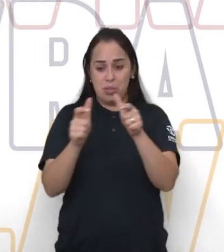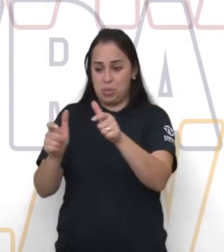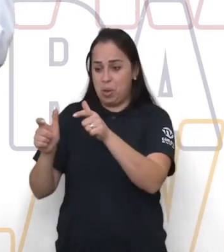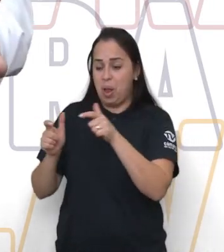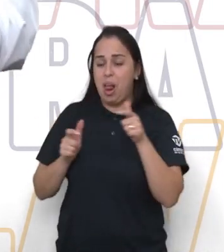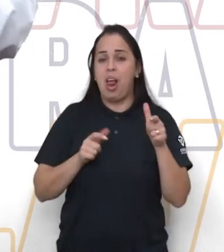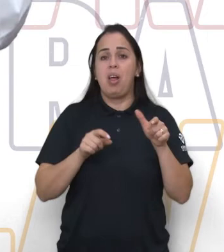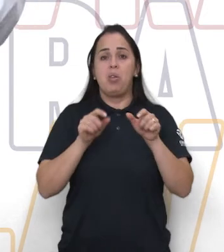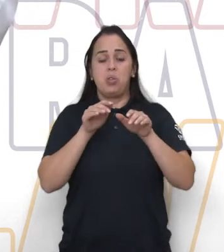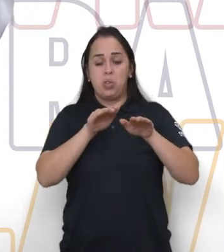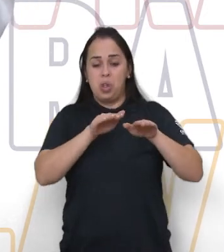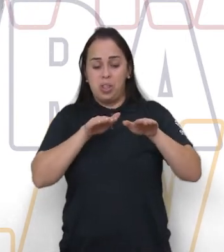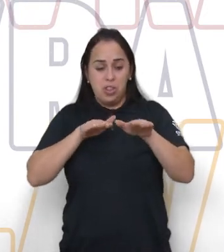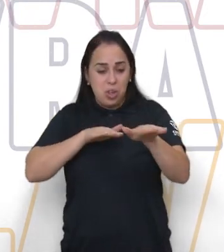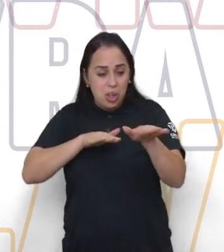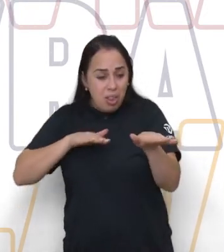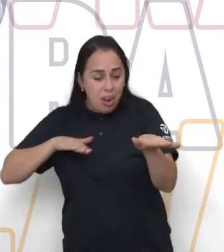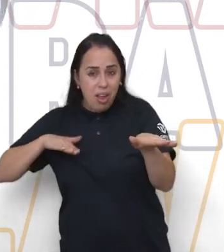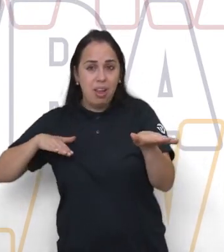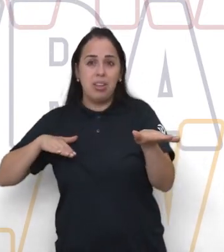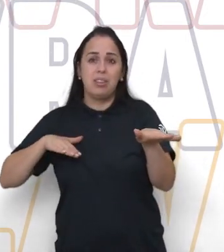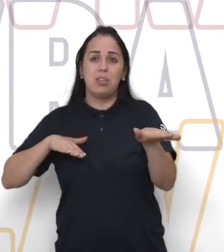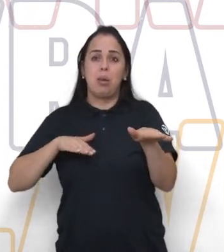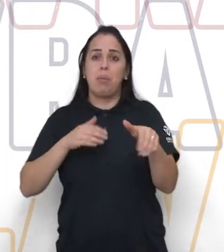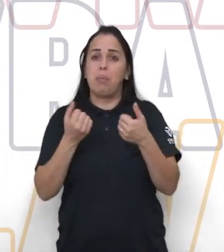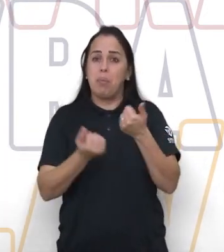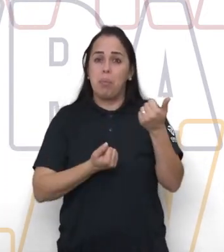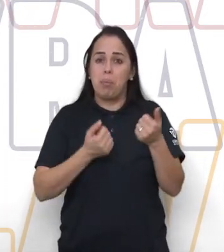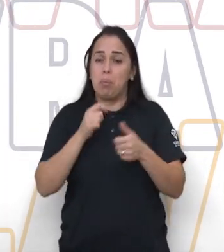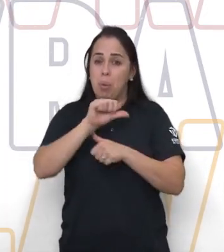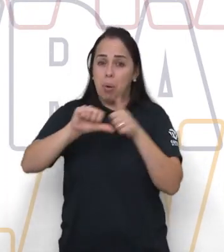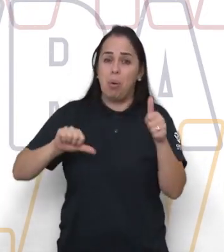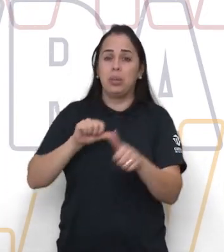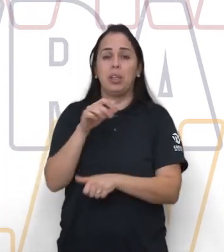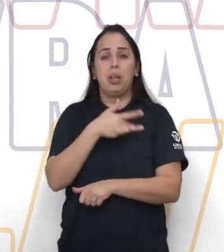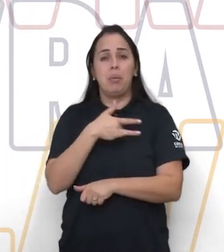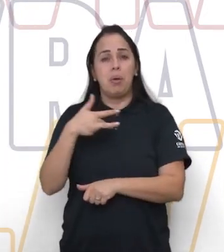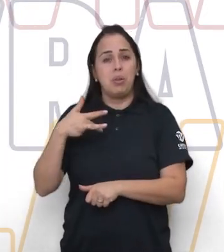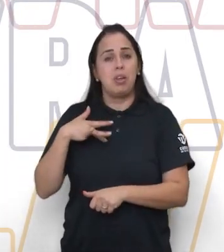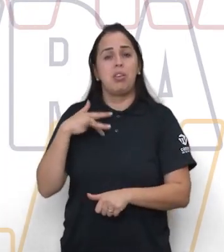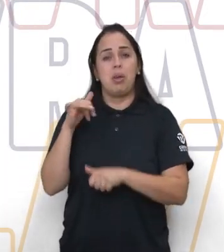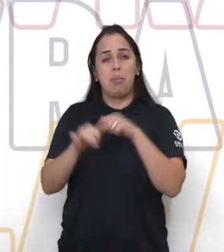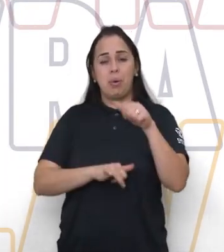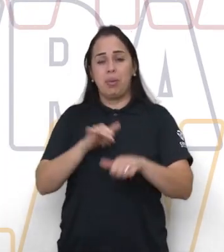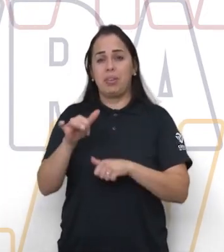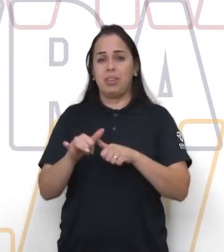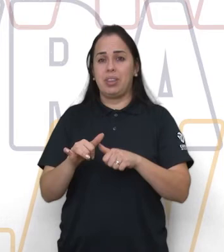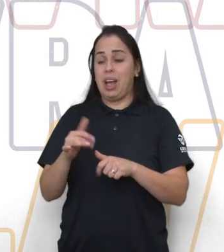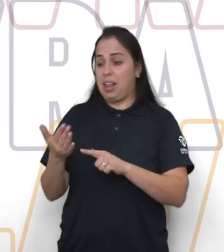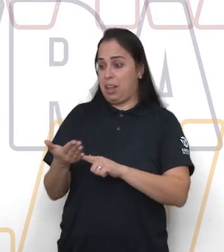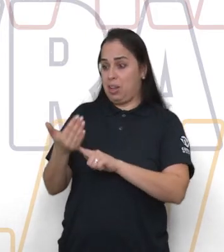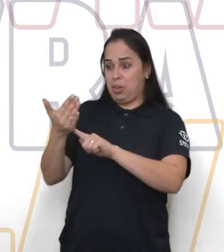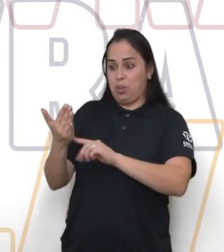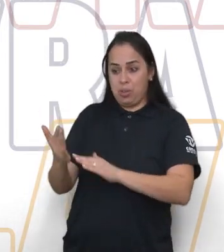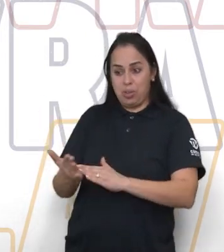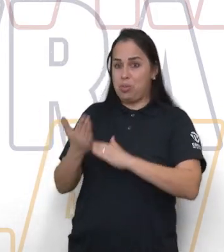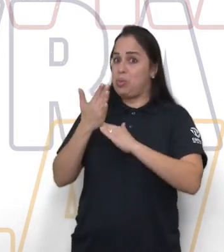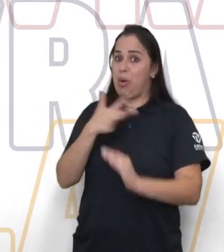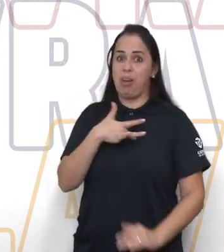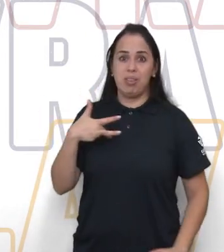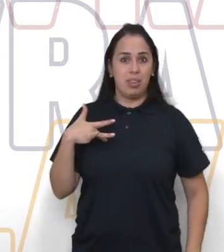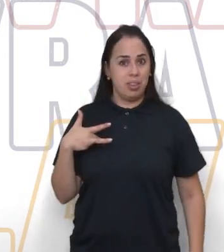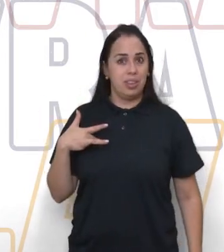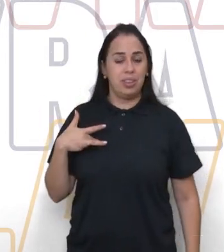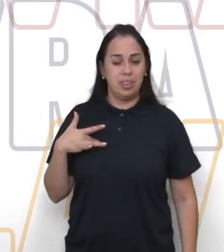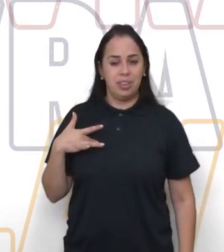de trânsito da saúde né aquele cuidado das pessoas a tecnologia vem muito para ajudar a questão